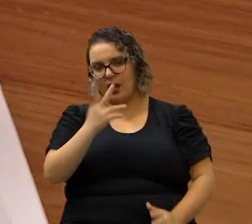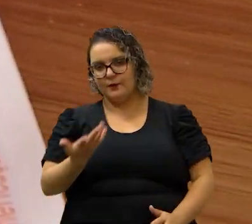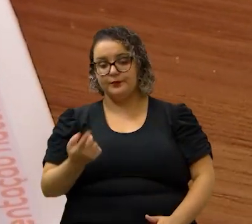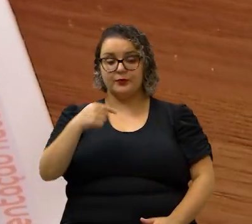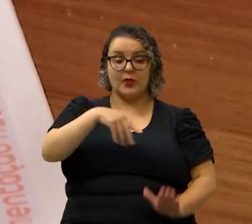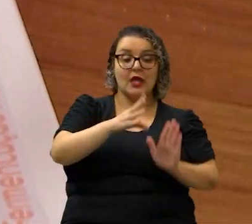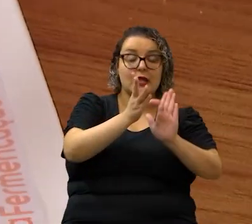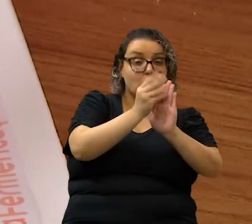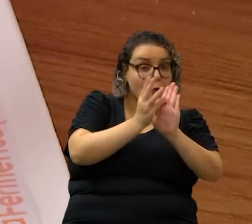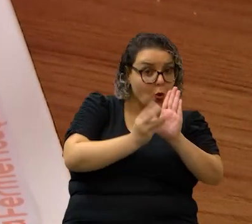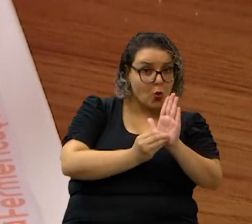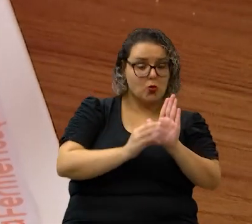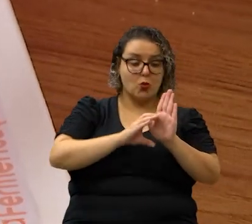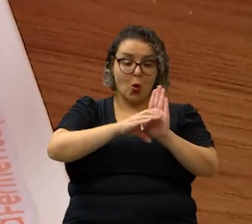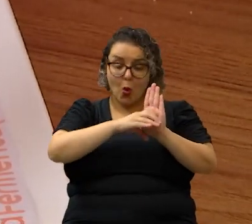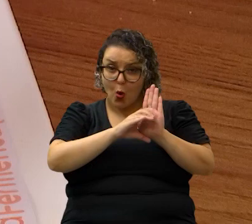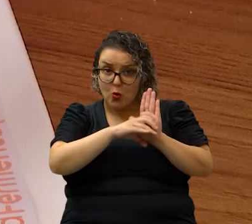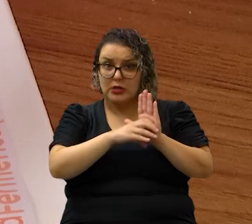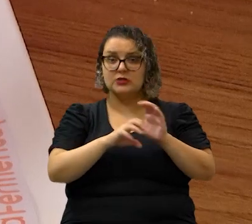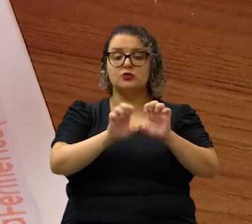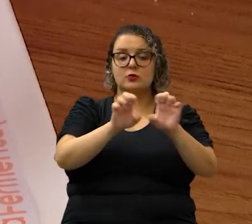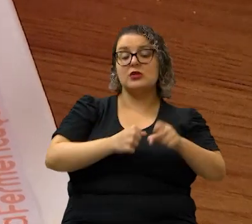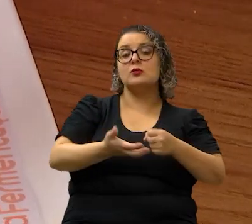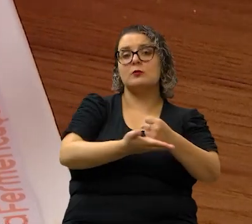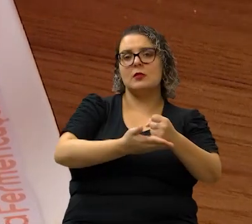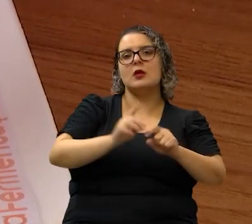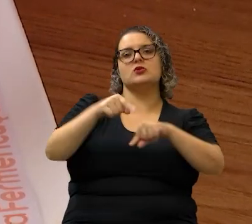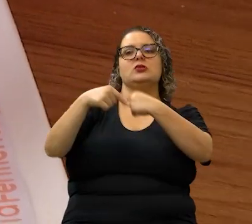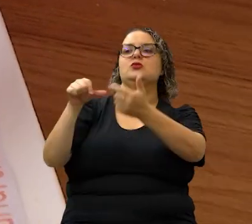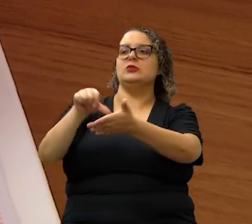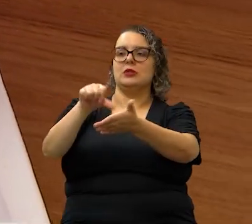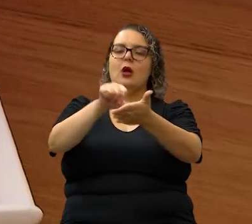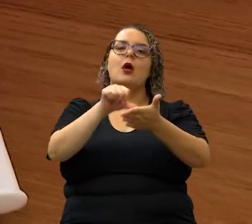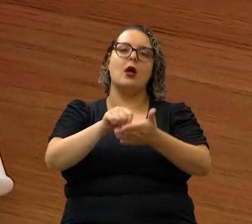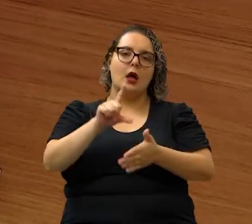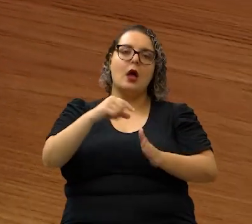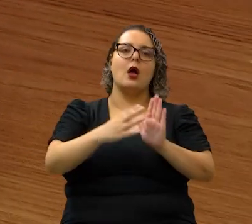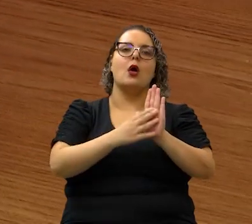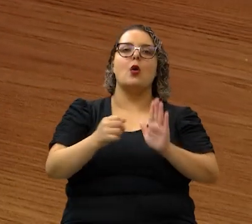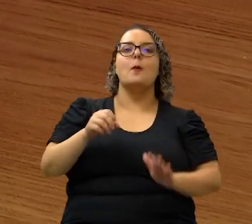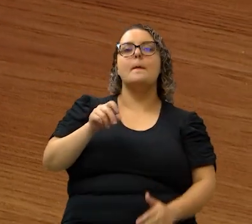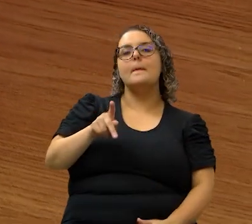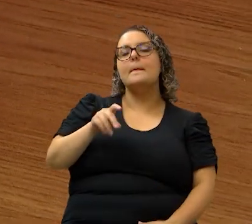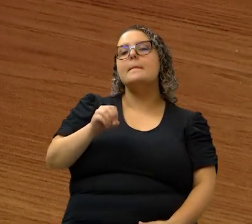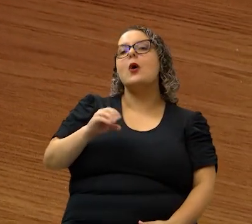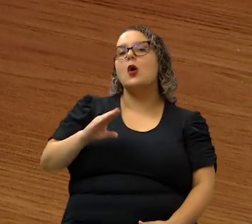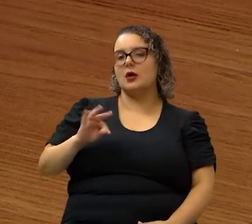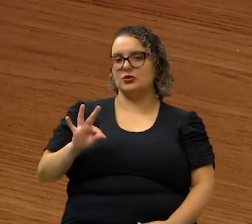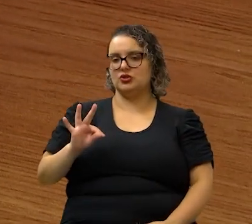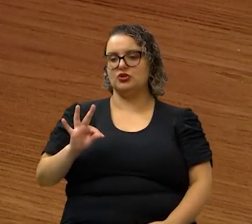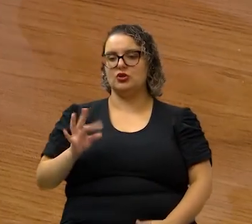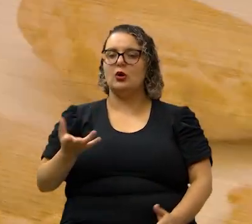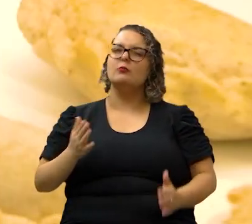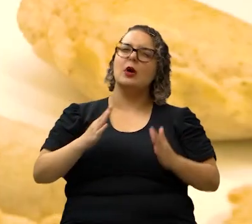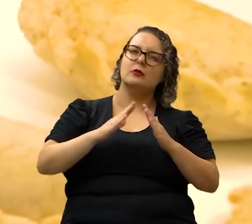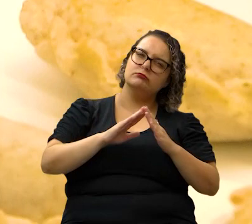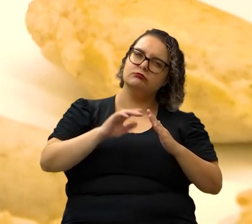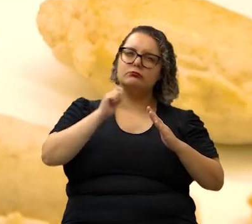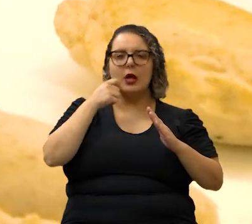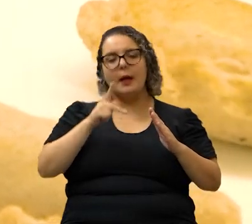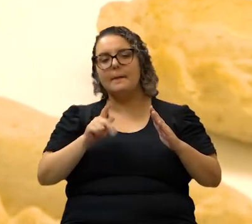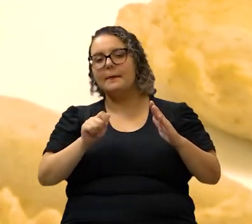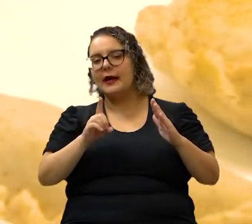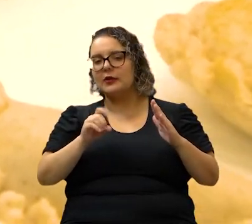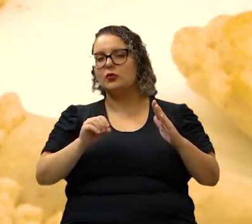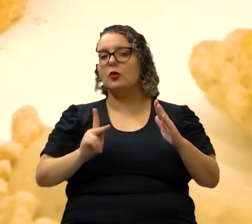na Conceito a gente tem a estrutura básica, mas em outras unidades que nós já temos é o nosso modelo Pocket. Sim. Então, uma